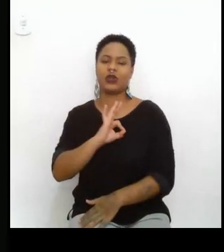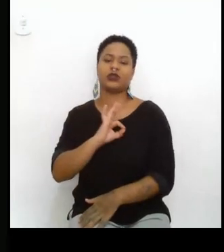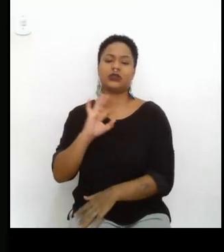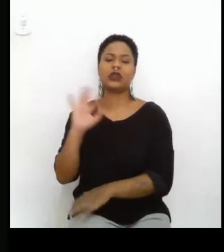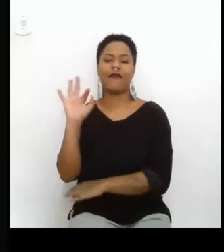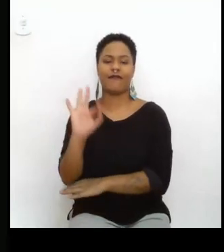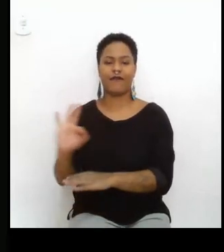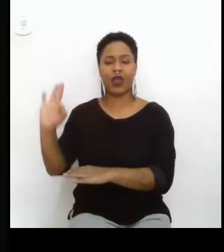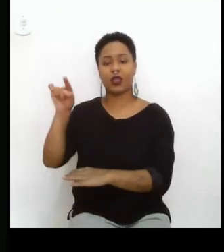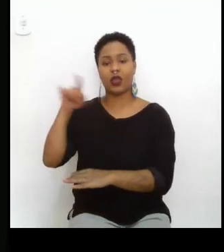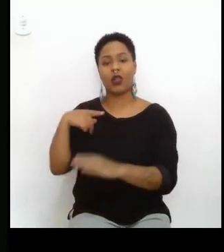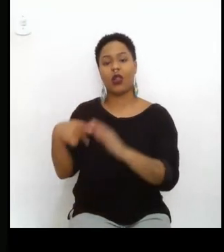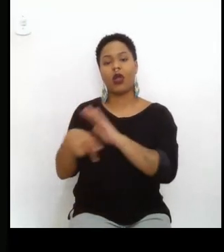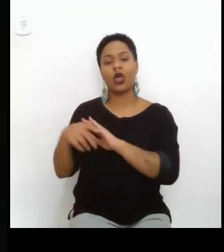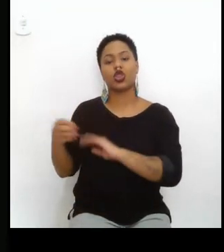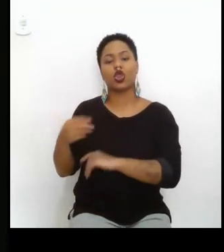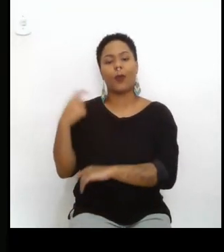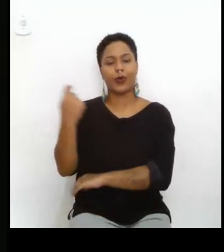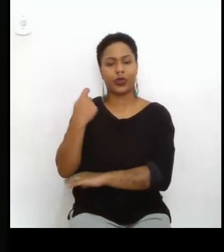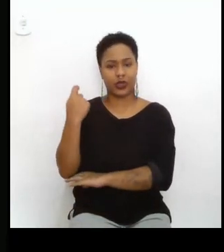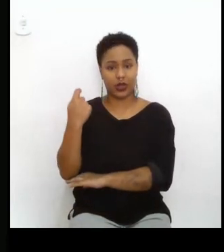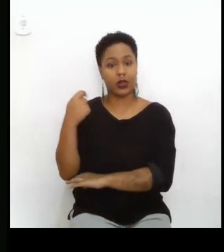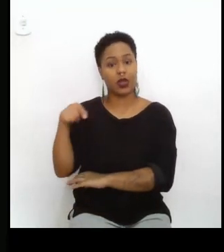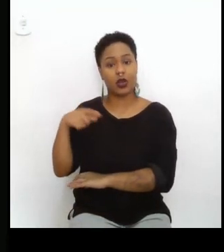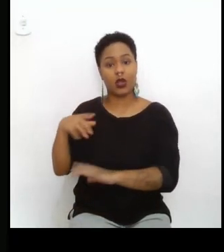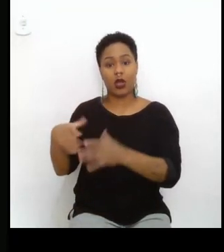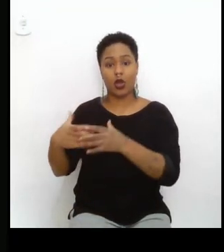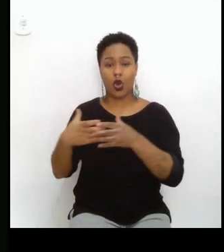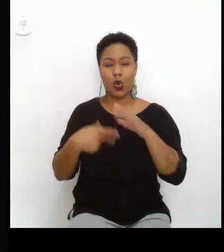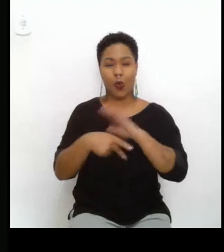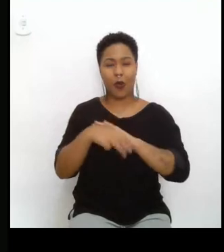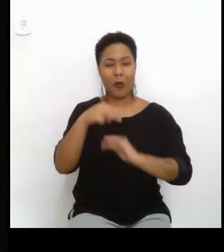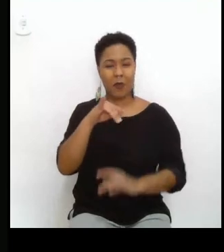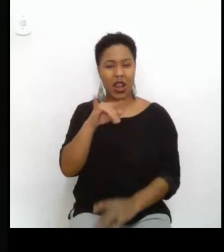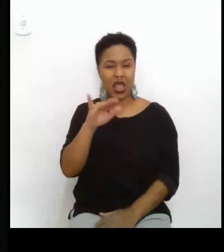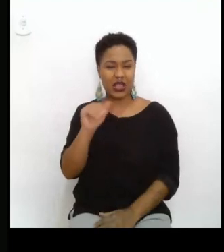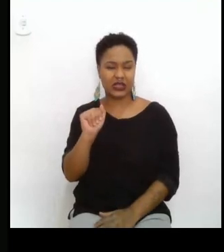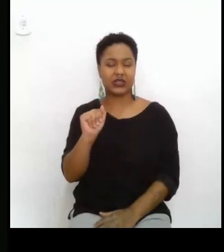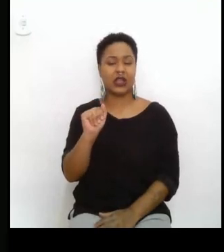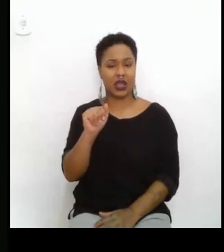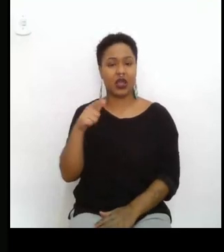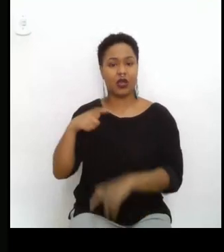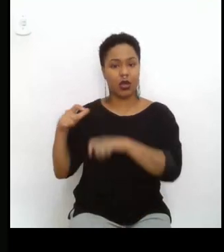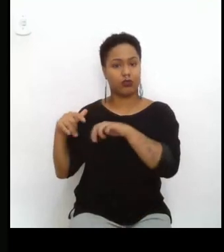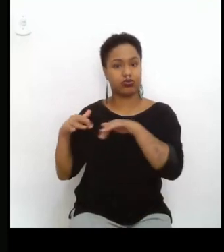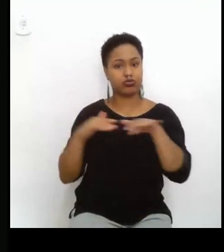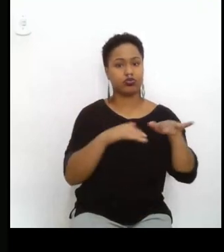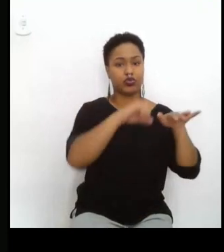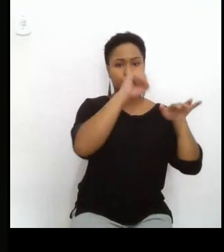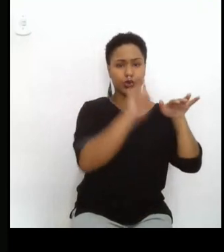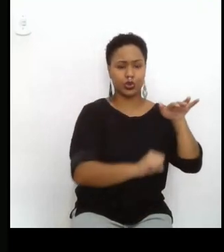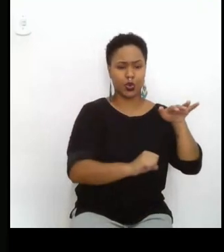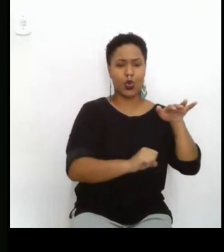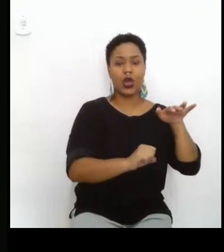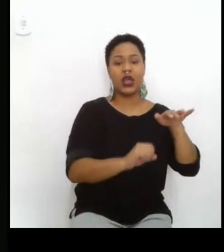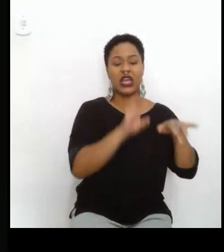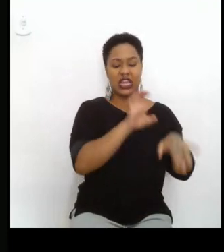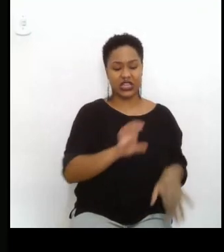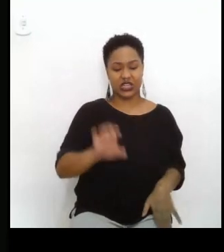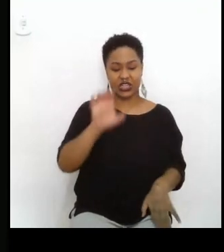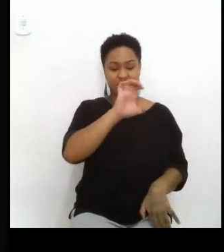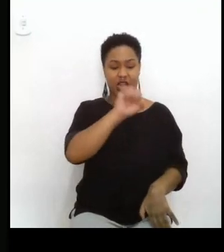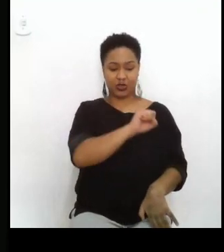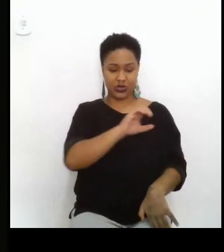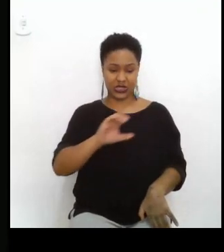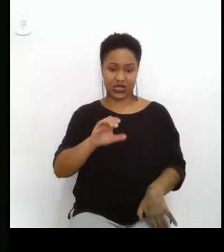MG as fosse iniciada estão se deslocando para o sul os estados da nova Santa Catarina tornar uma espécie de